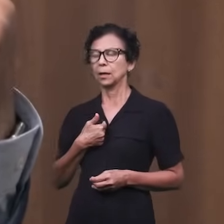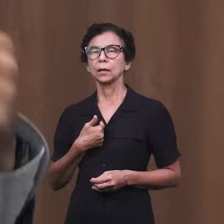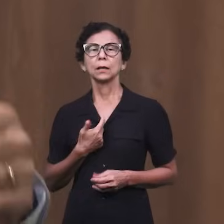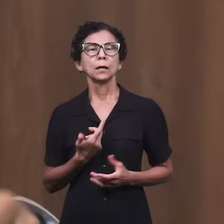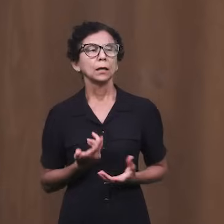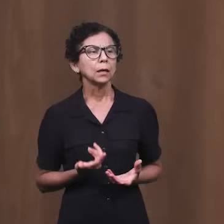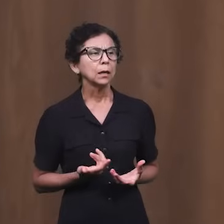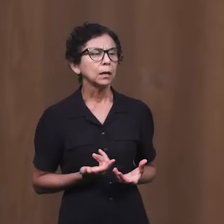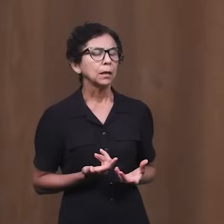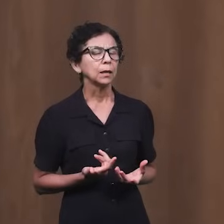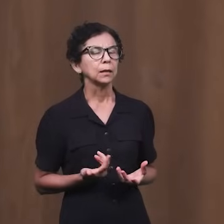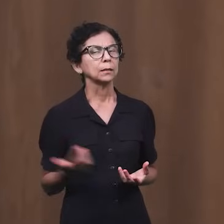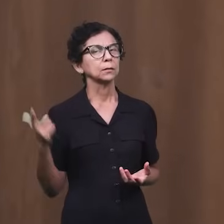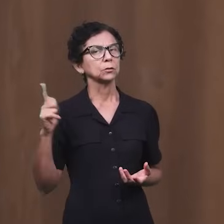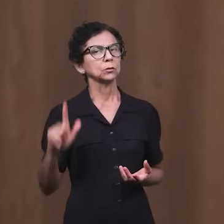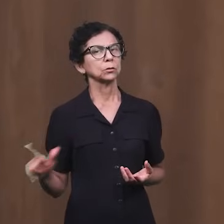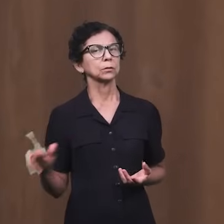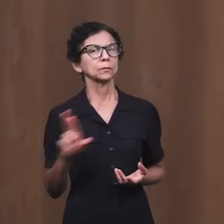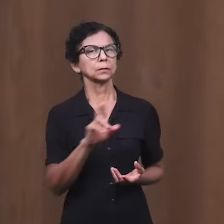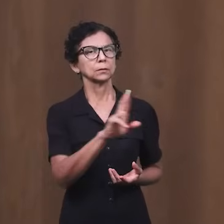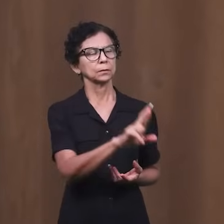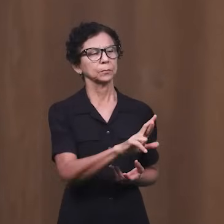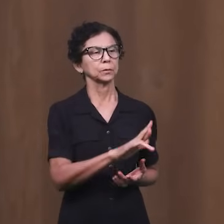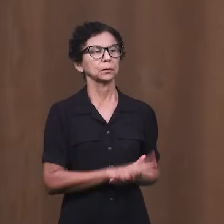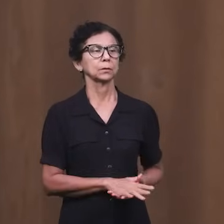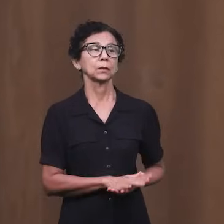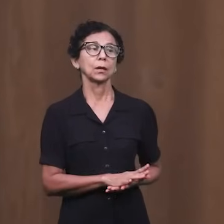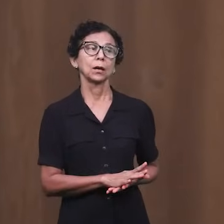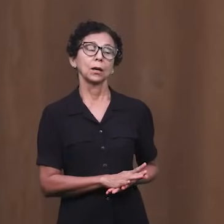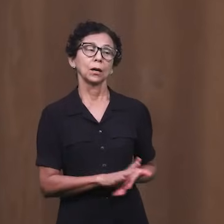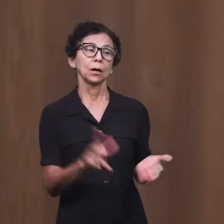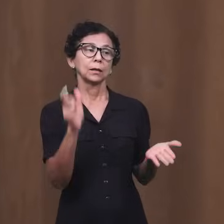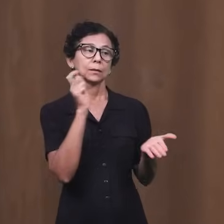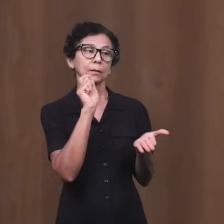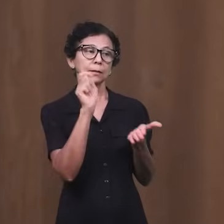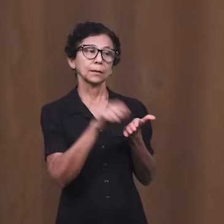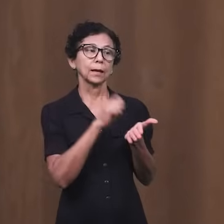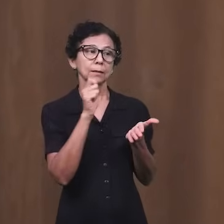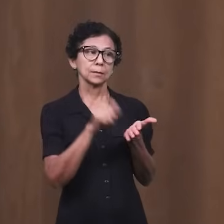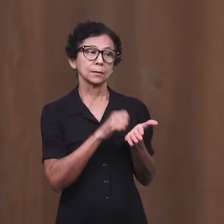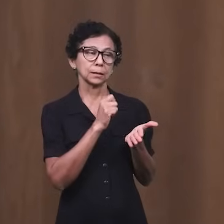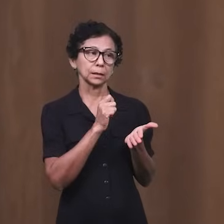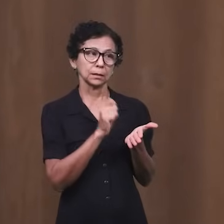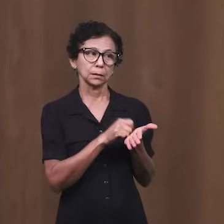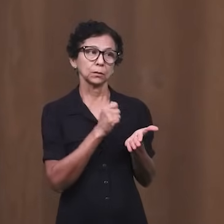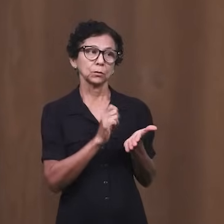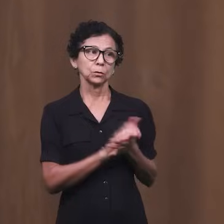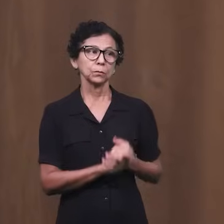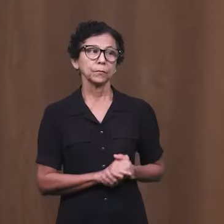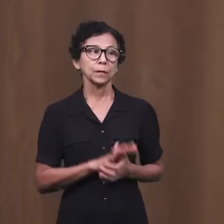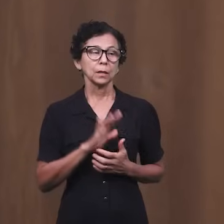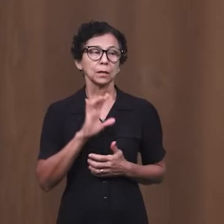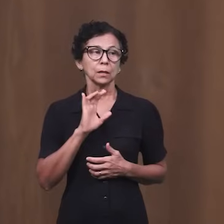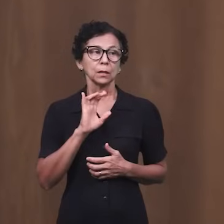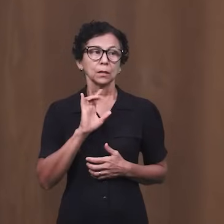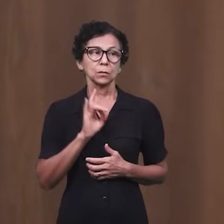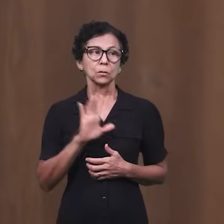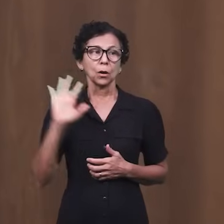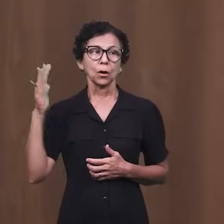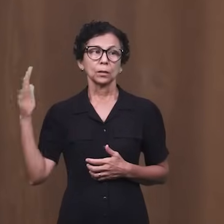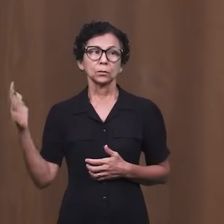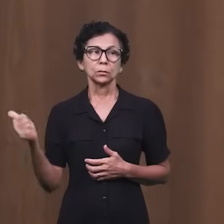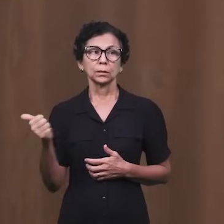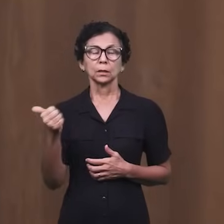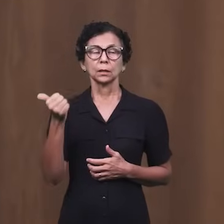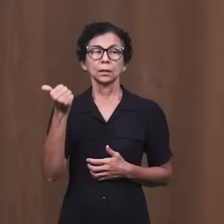que Jesus diz eh assim está escrito que só a ele adorarás né adorarás